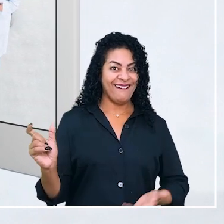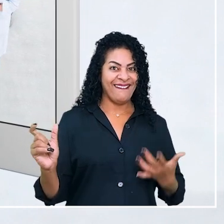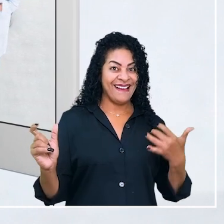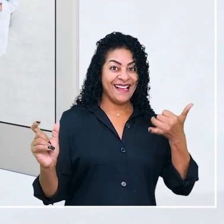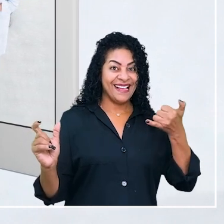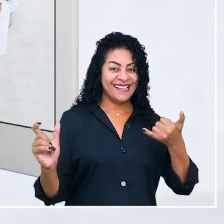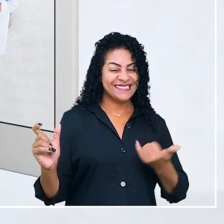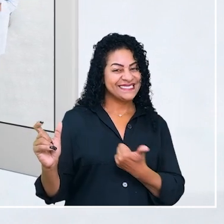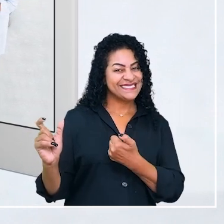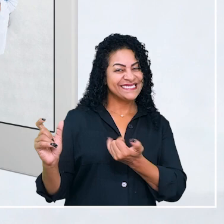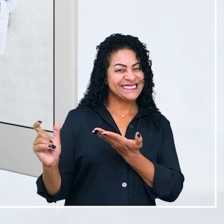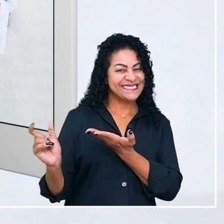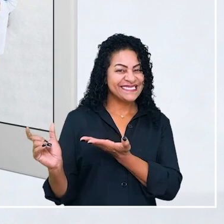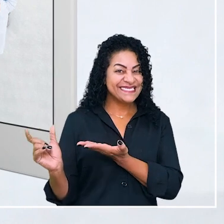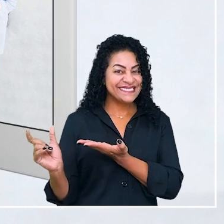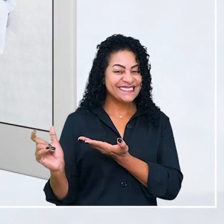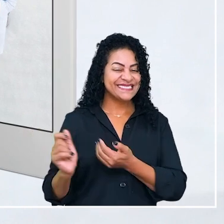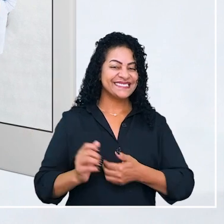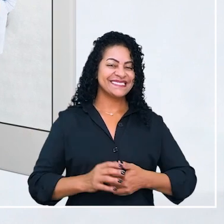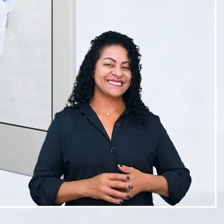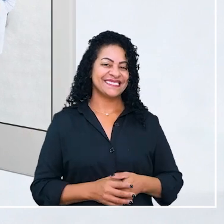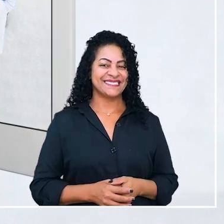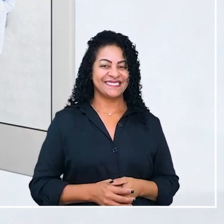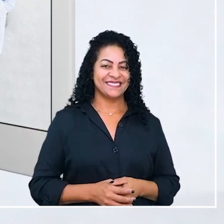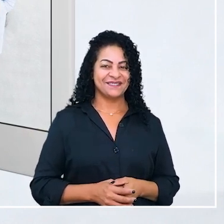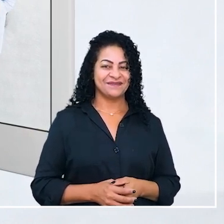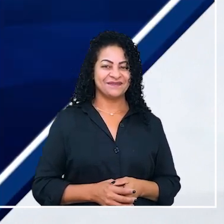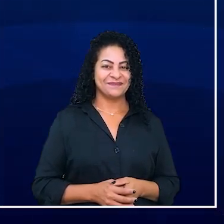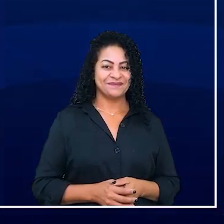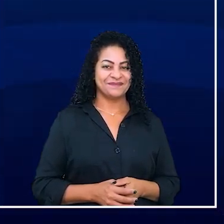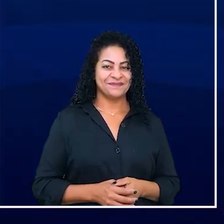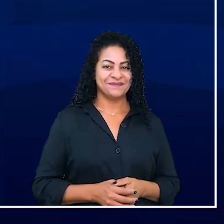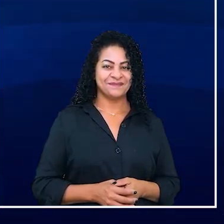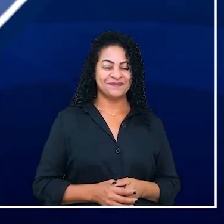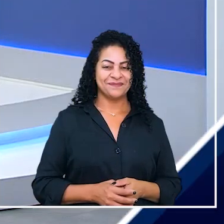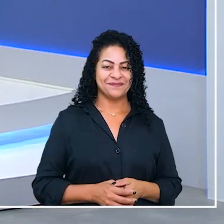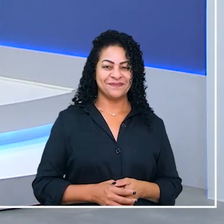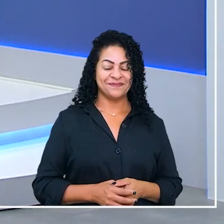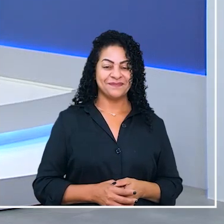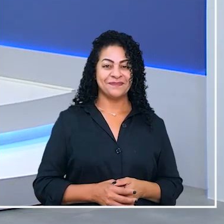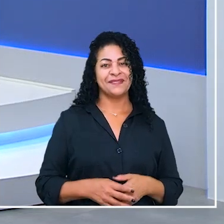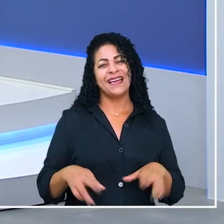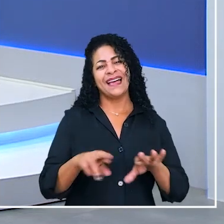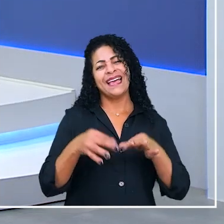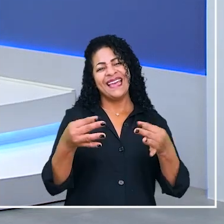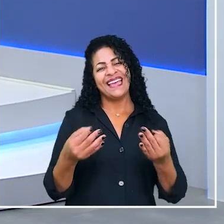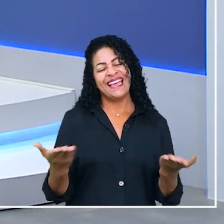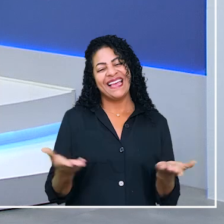câmera do celular para o QR Code no canto da tela. O